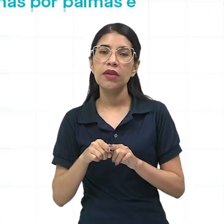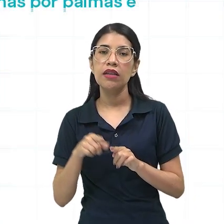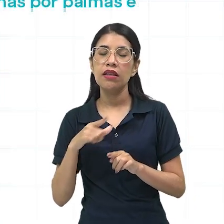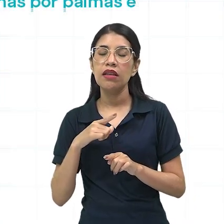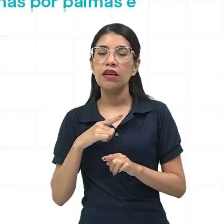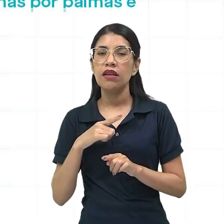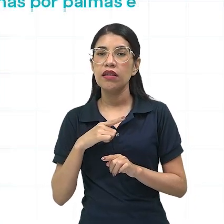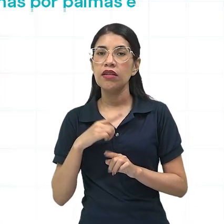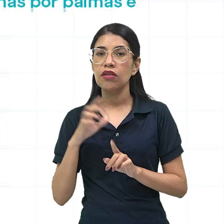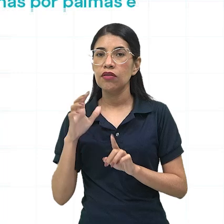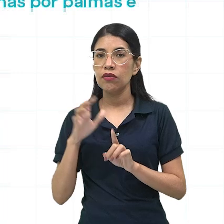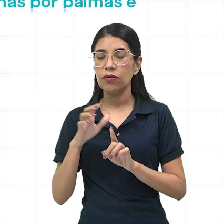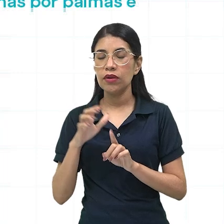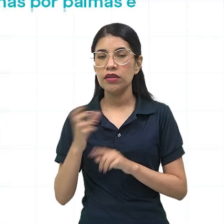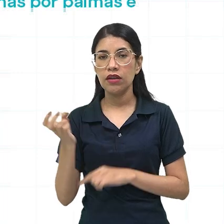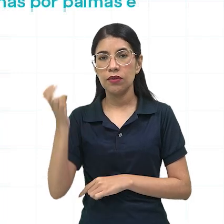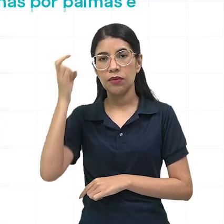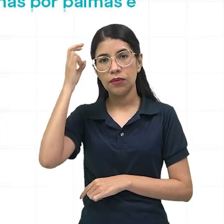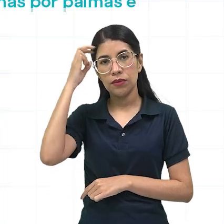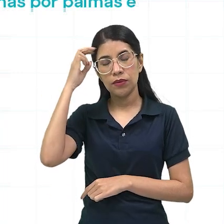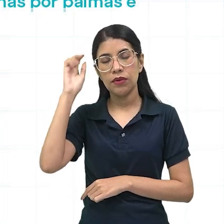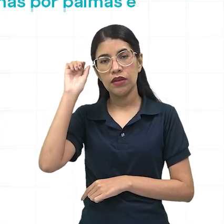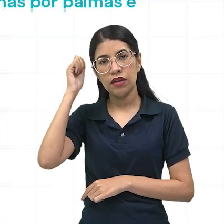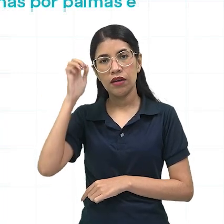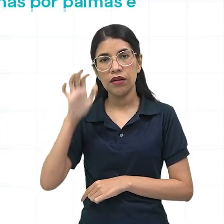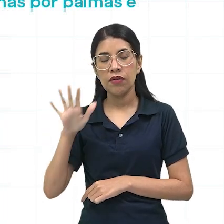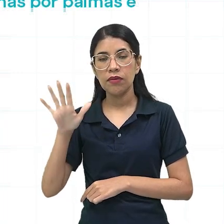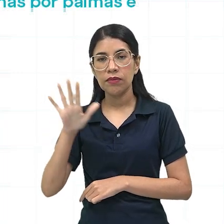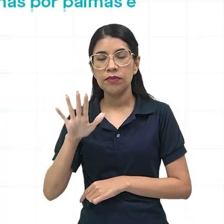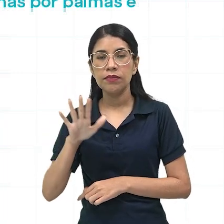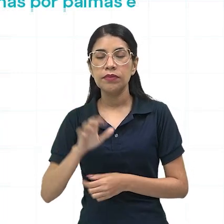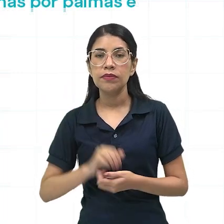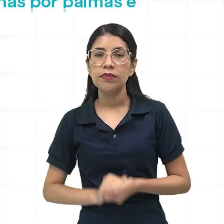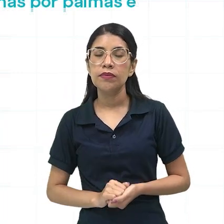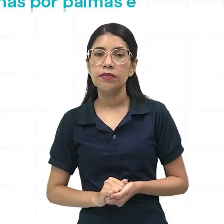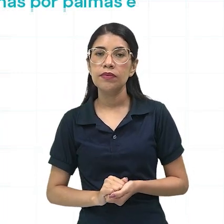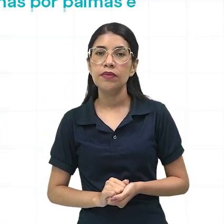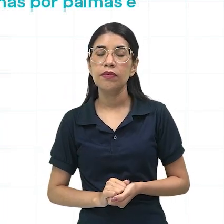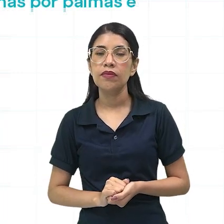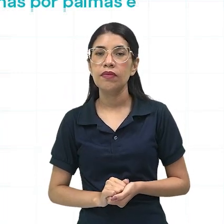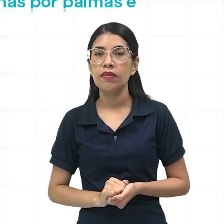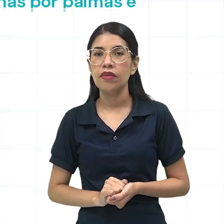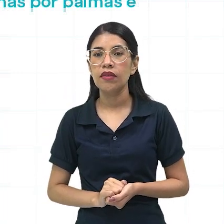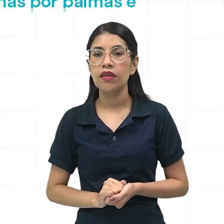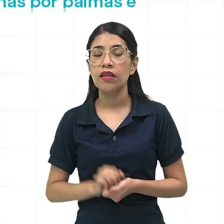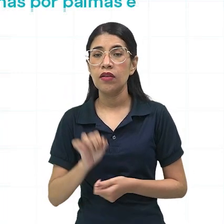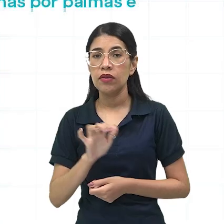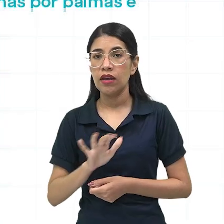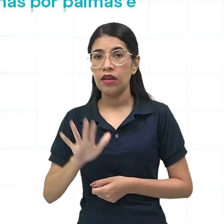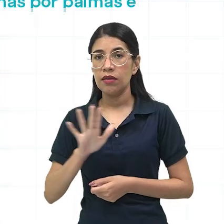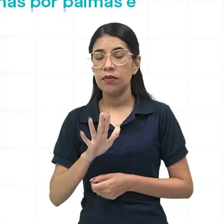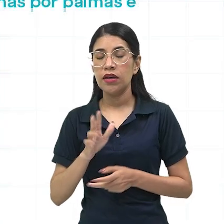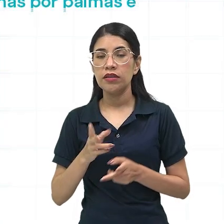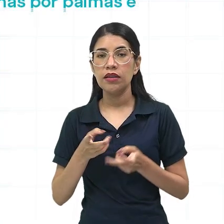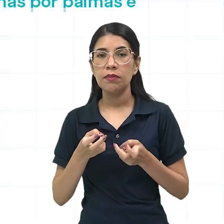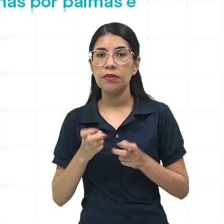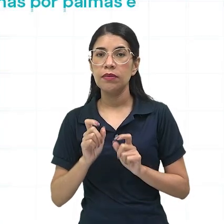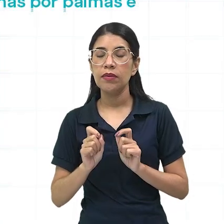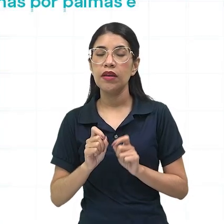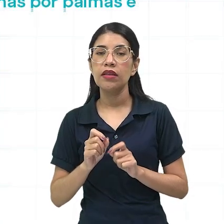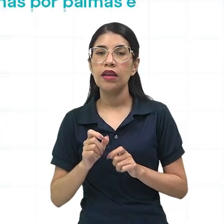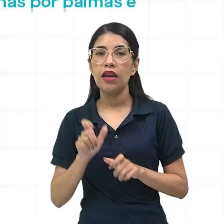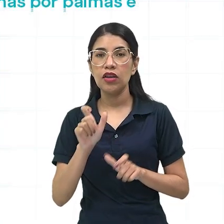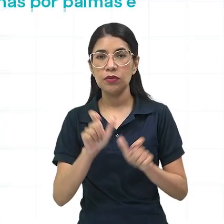também elementos culturais provenientes dos africanos. Aí a gente tem uma imagem de pessoas